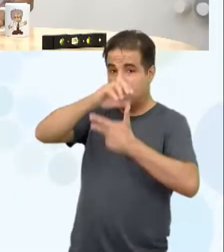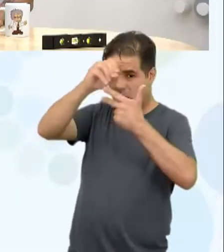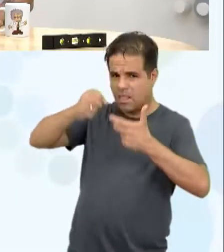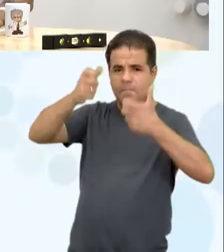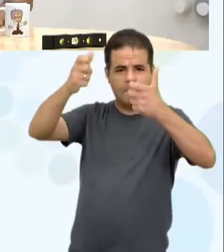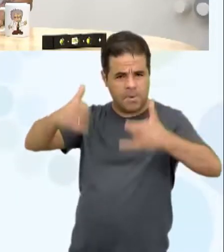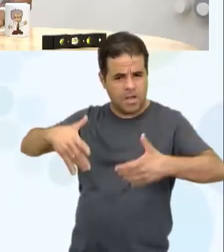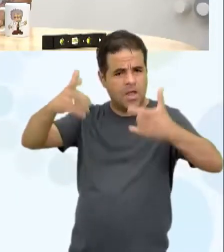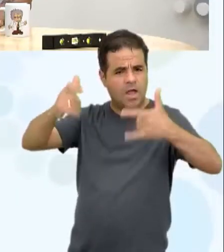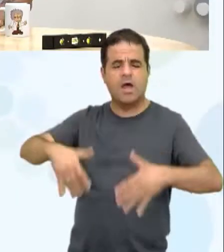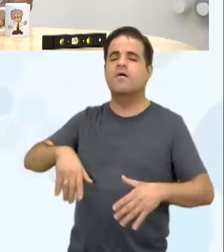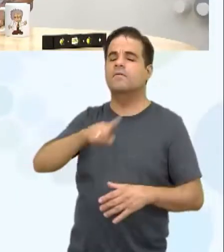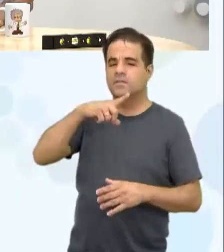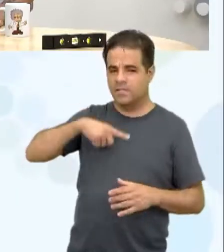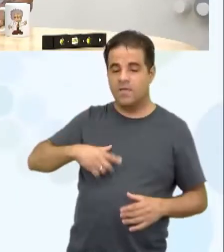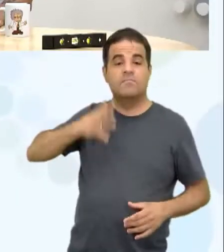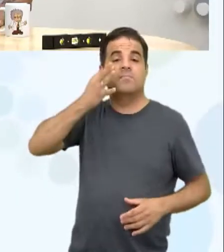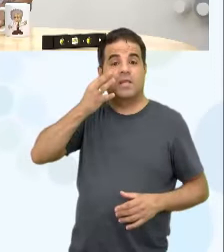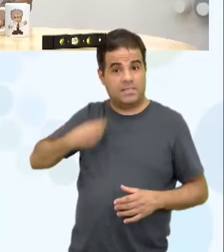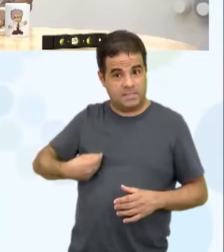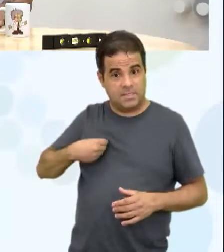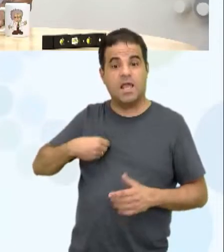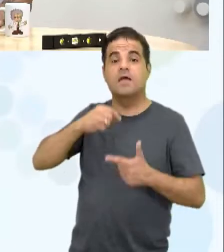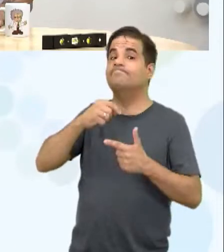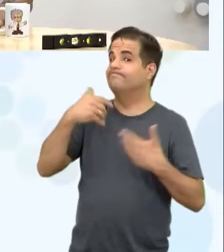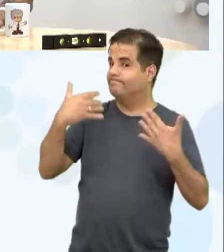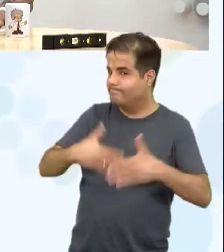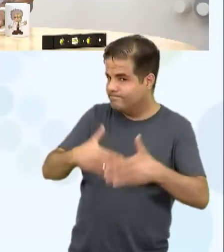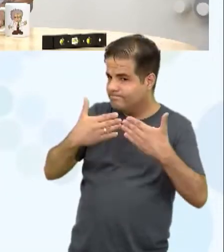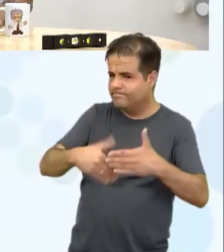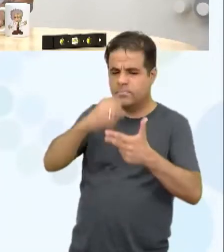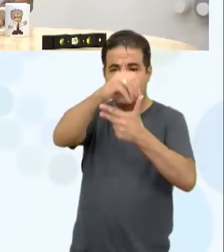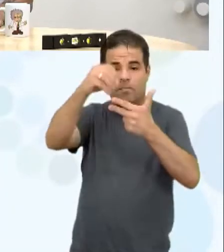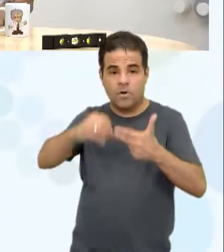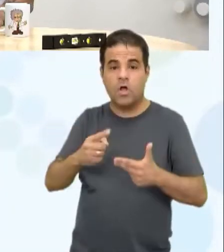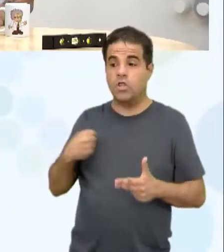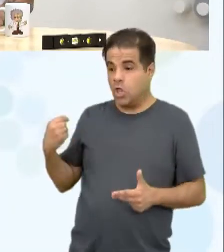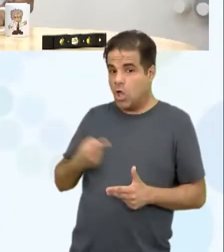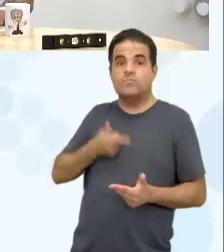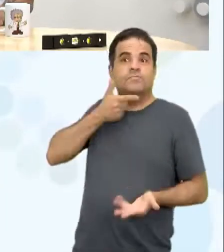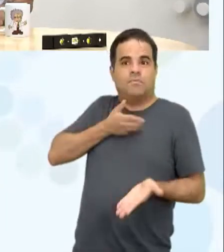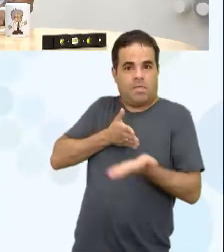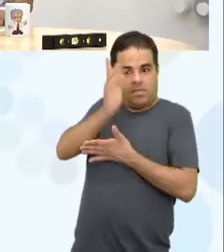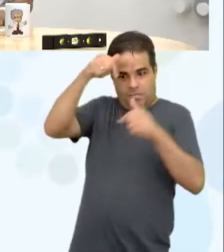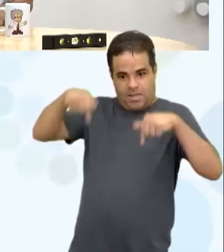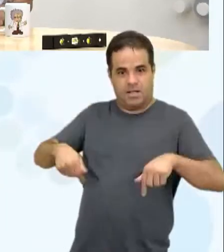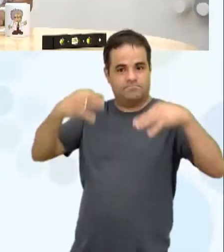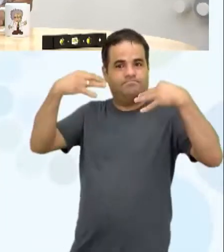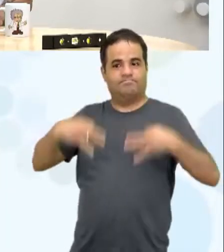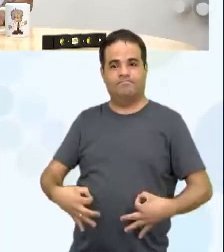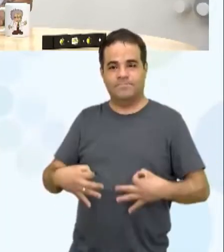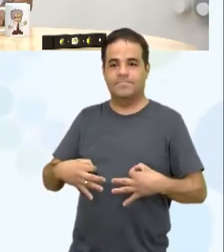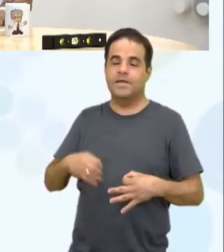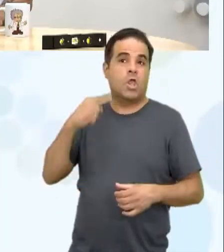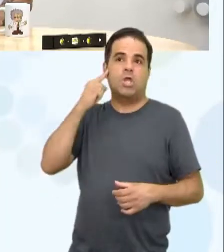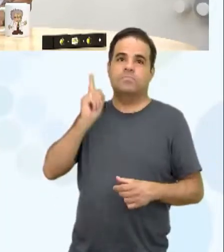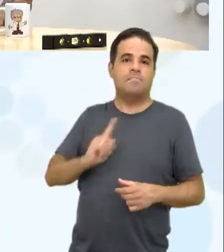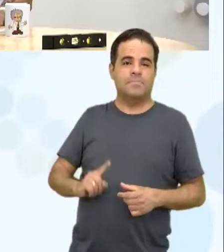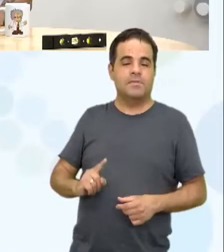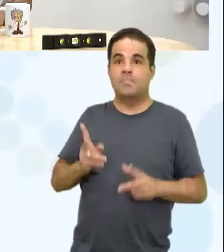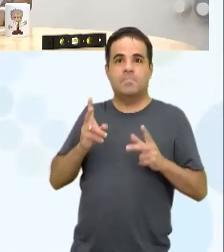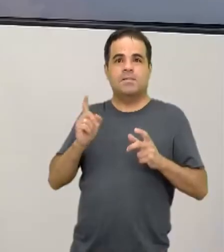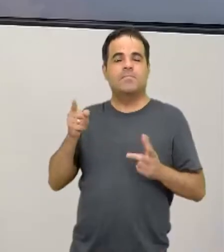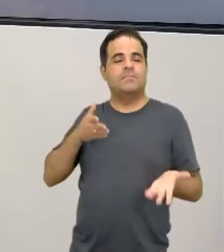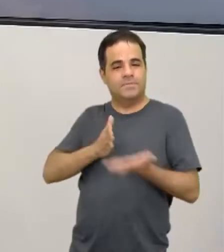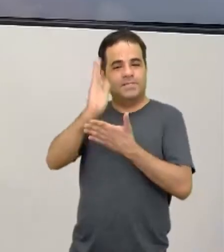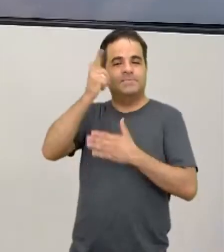bastante coisa que estava presente aí no Enem, olha. A gente acertou sem querer, hein, Giba? Acertamos, hein? Fizemos aí. Isso